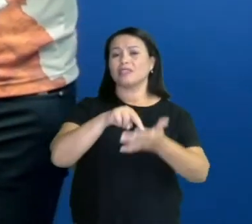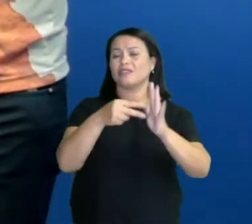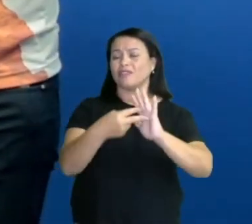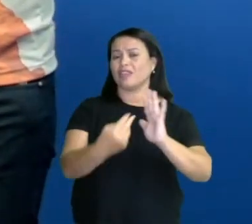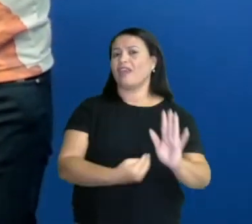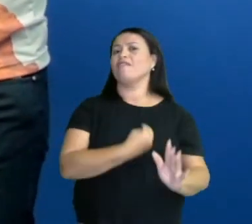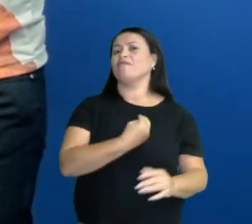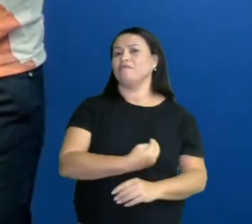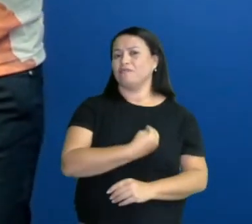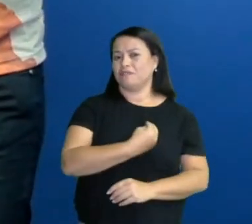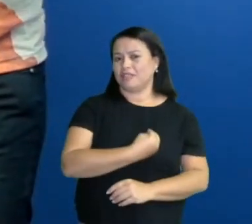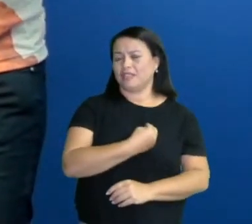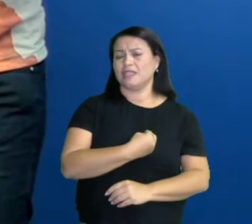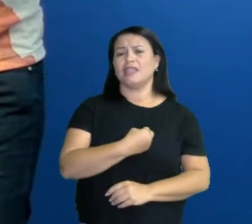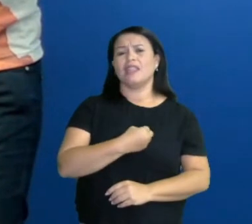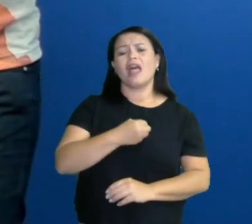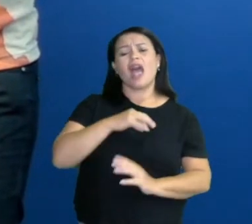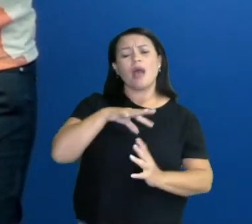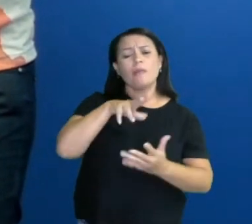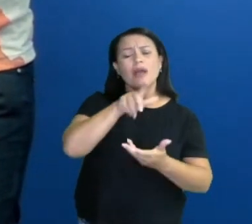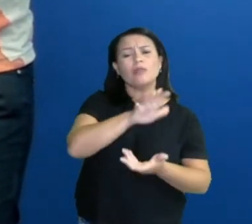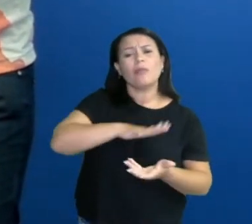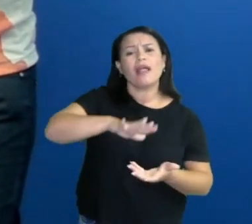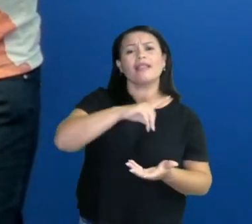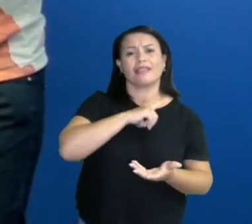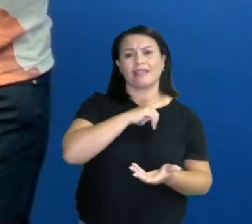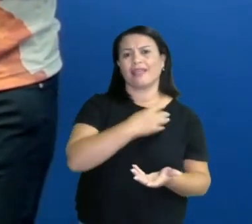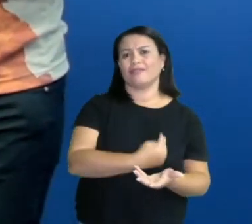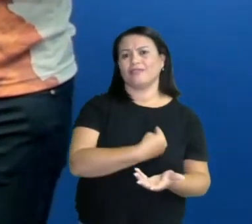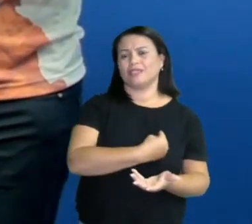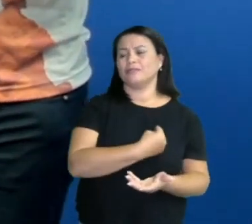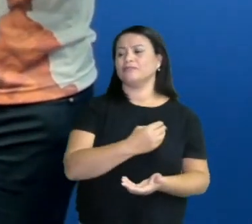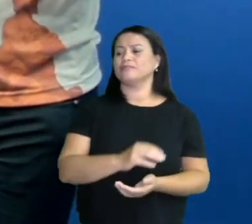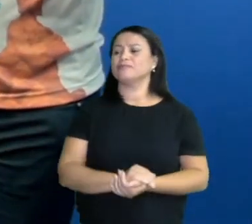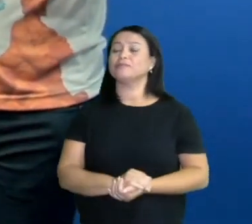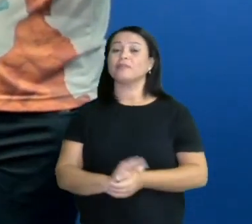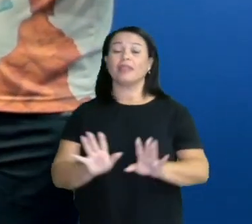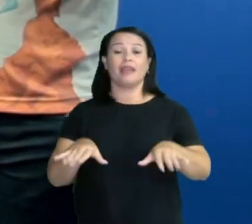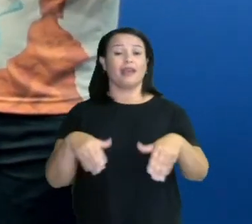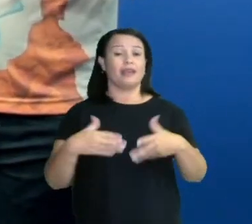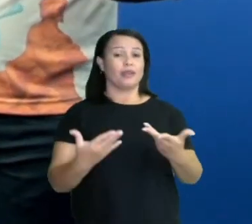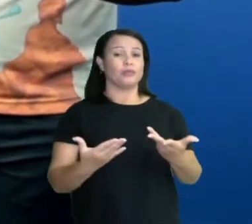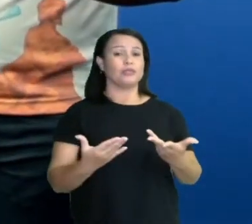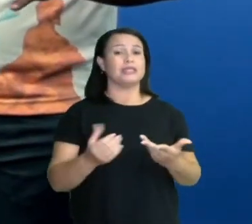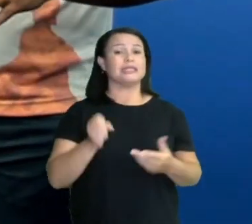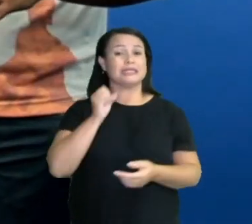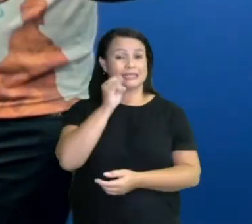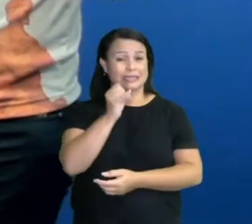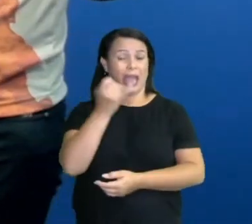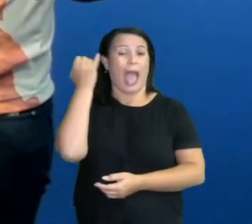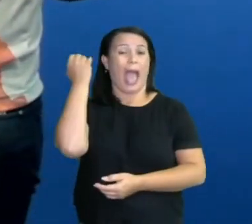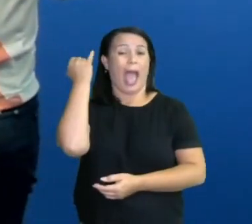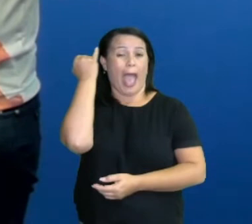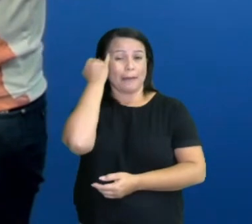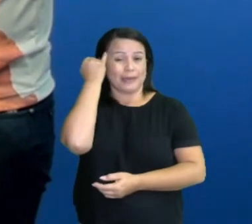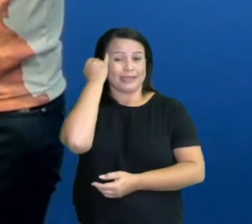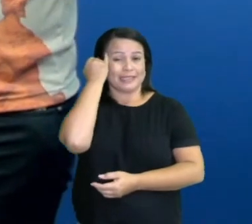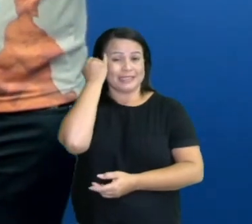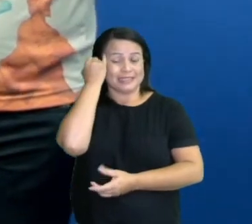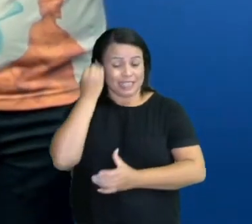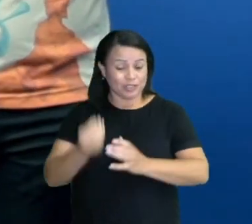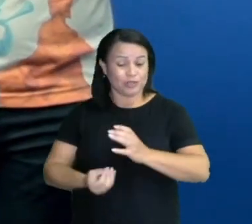nosso planeta onde existe vida. Ok? Então, gente, se a preguiça aparecer de